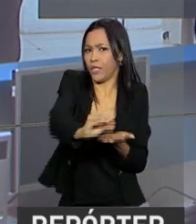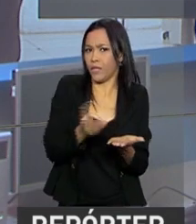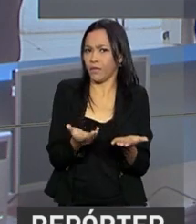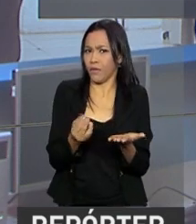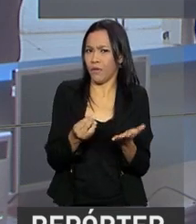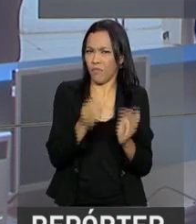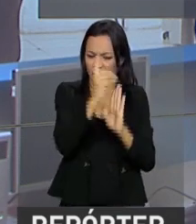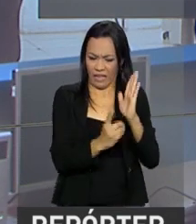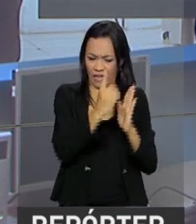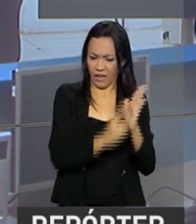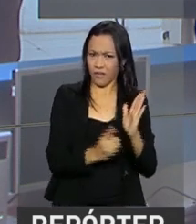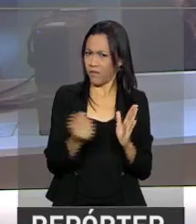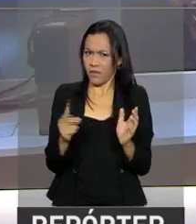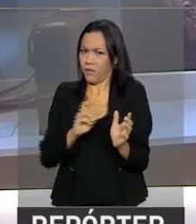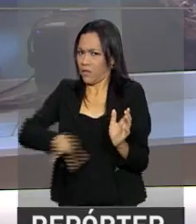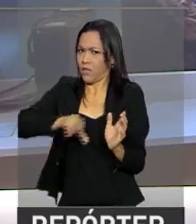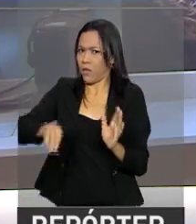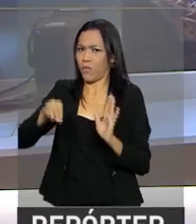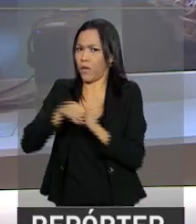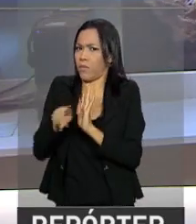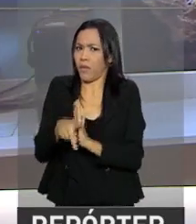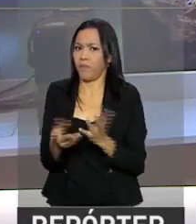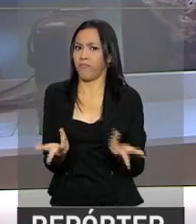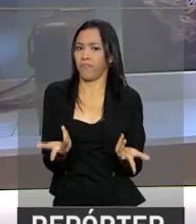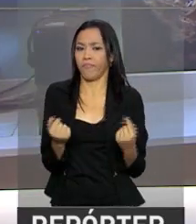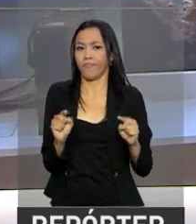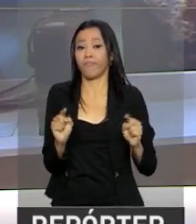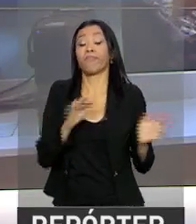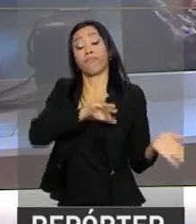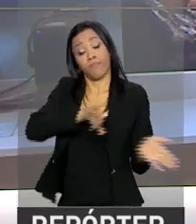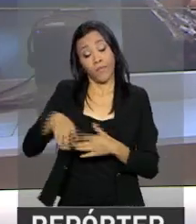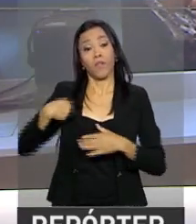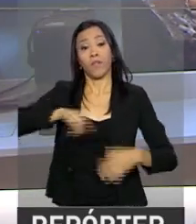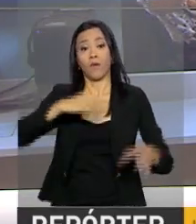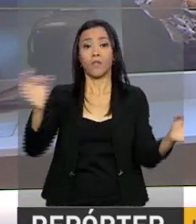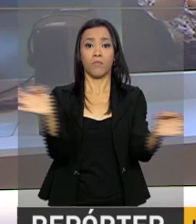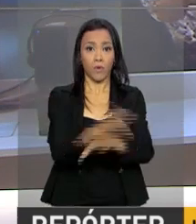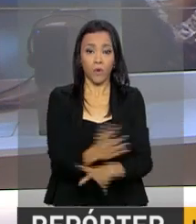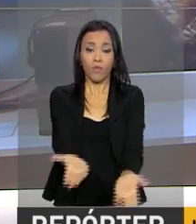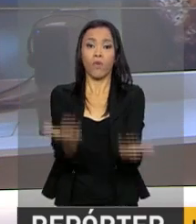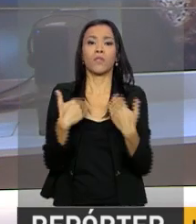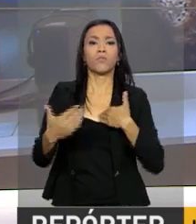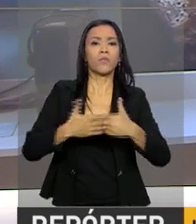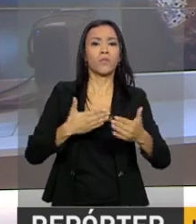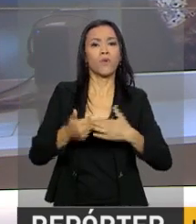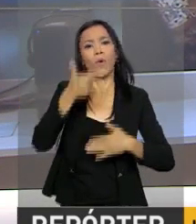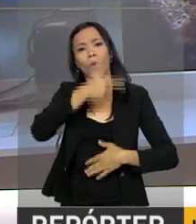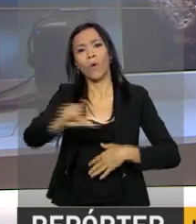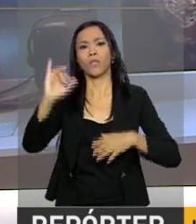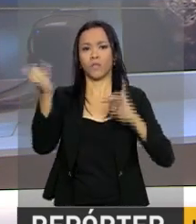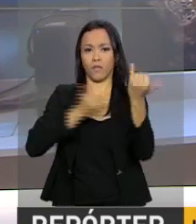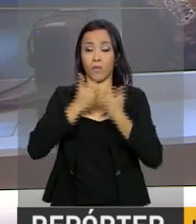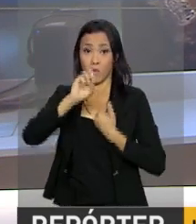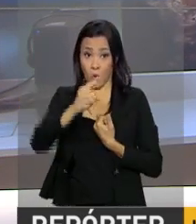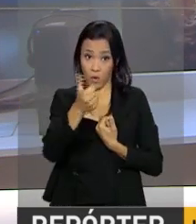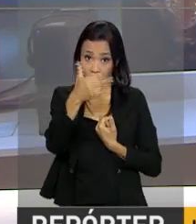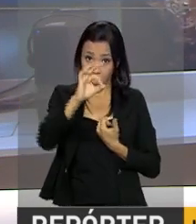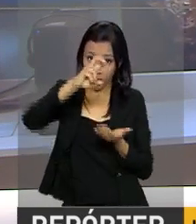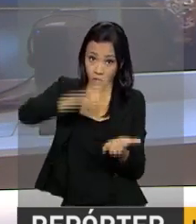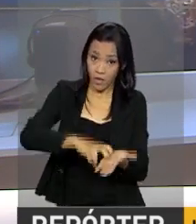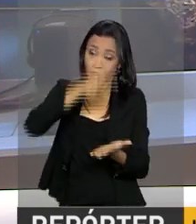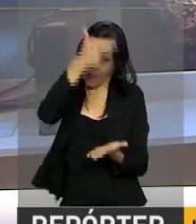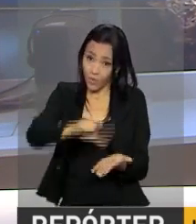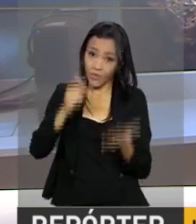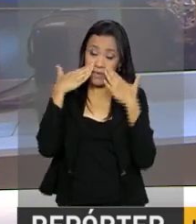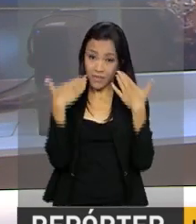por medida provisória. E nós ficamos por aqui. Voltamos a qualquer momento com outras informações ou às 10 da manhã na próxima edição